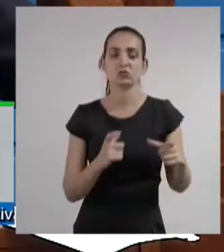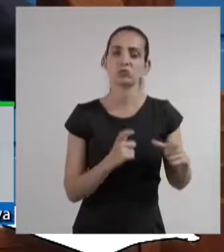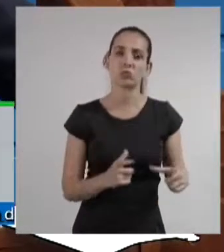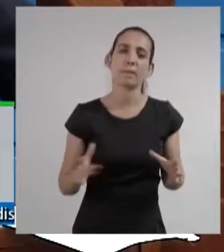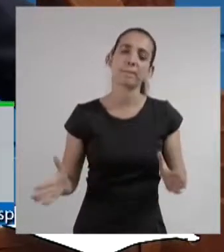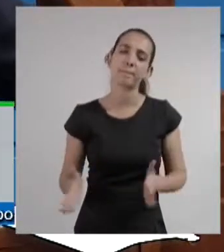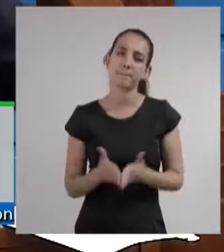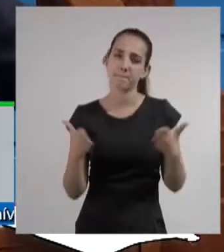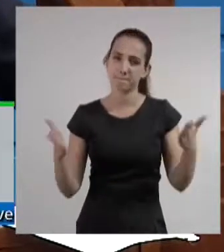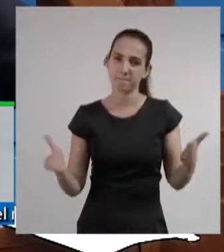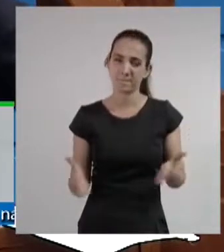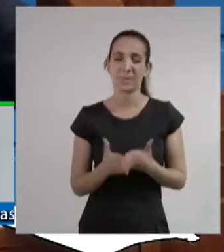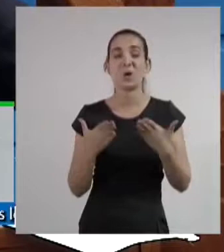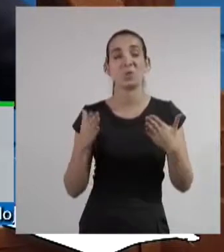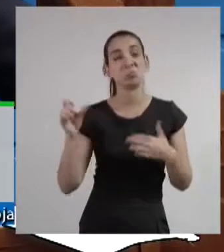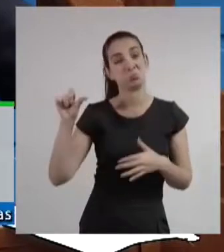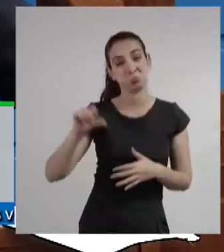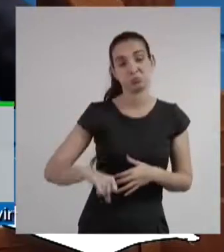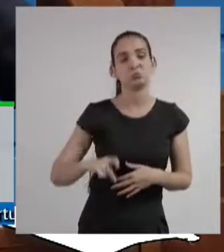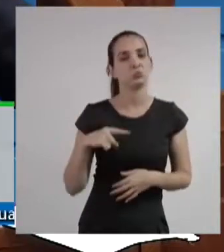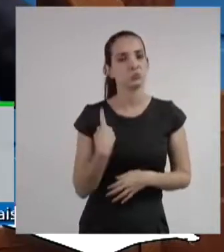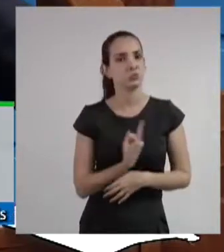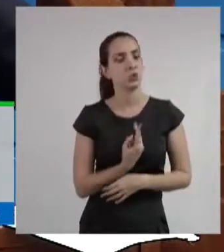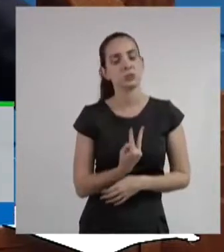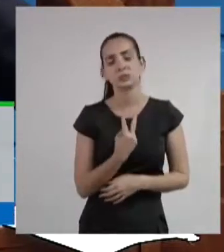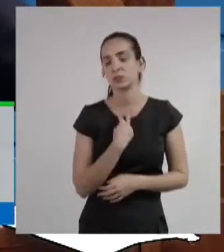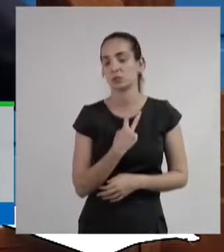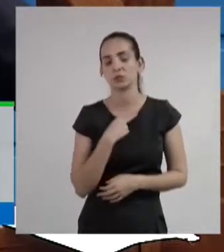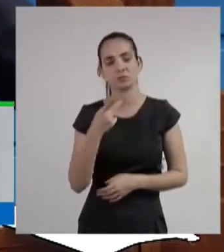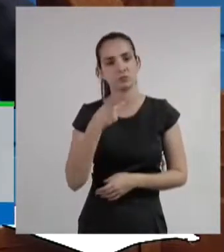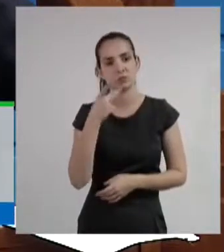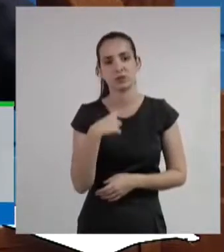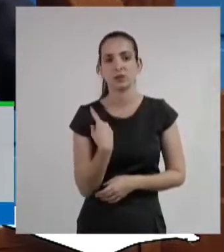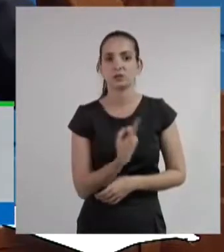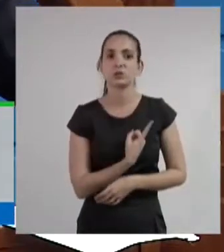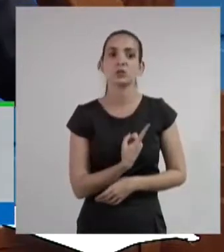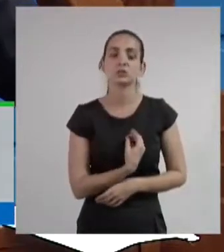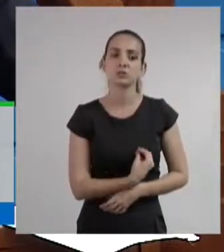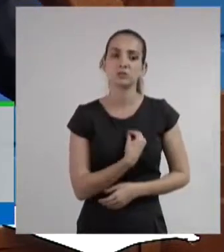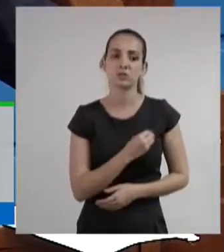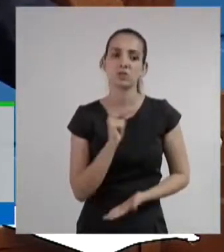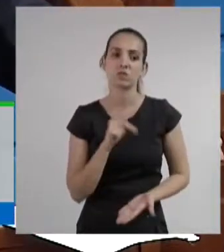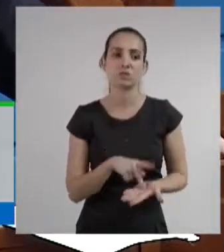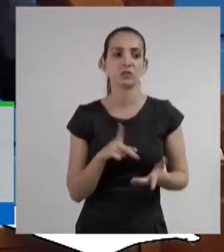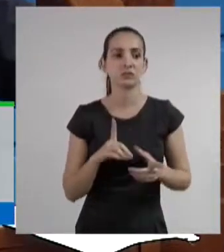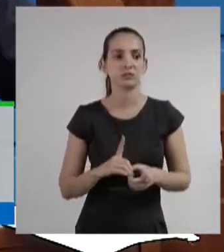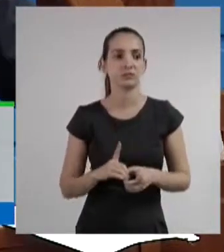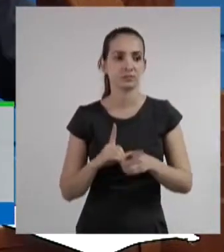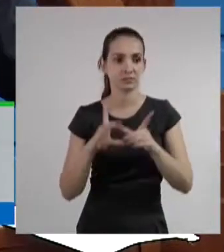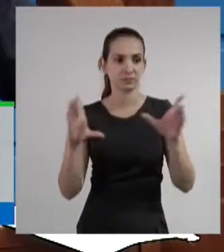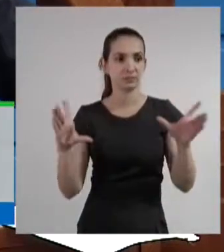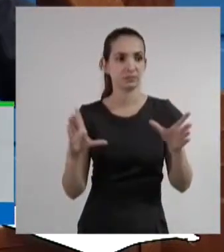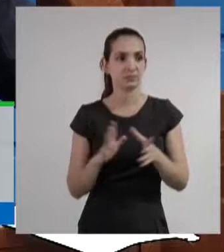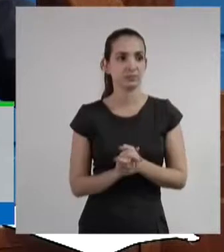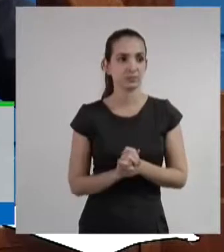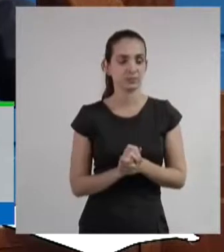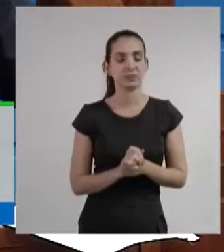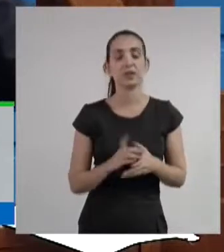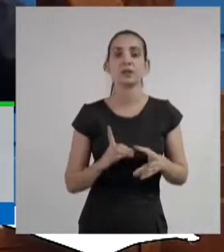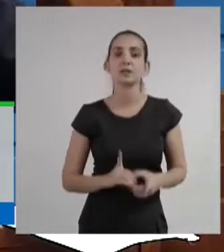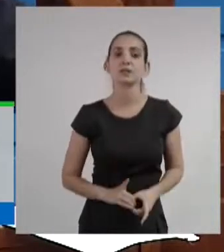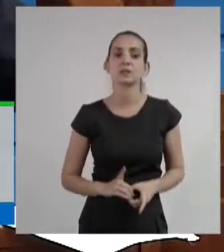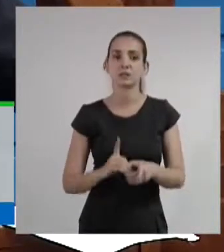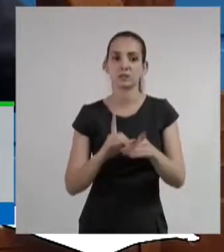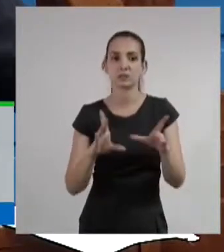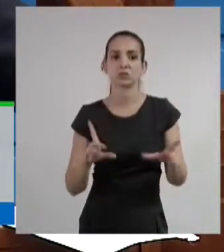precárias, nós não podemos dizer que vivemos numa verdadeira democracia. A